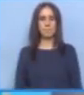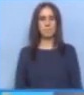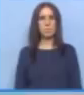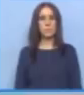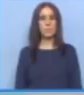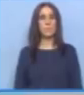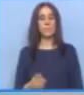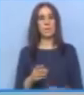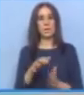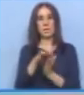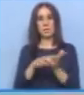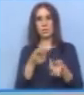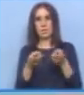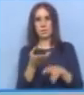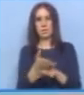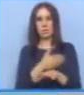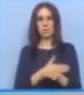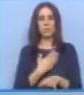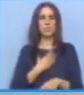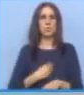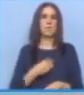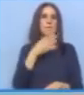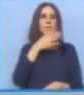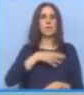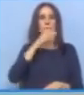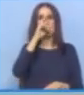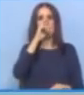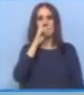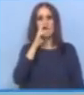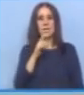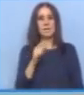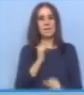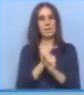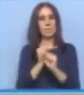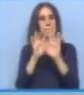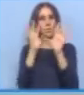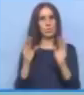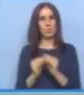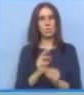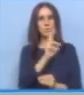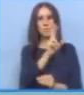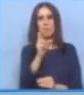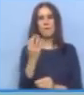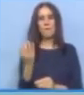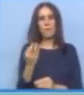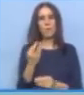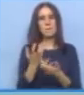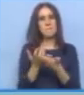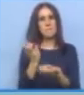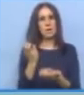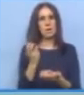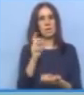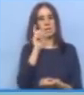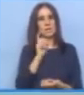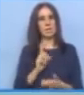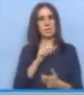irmos à análise aos textos, gostava de que nos recordasse de que forma é que todo esse trabalho dos missionários esteve presente e marcou o